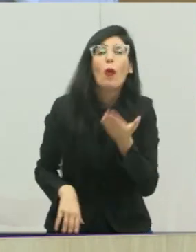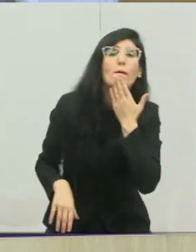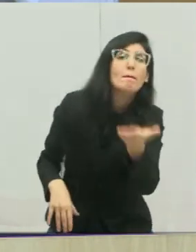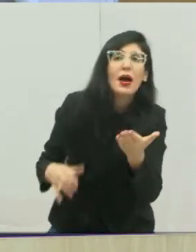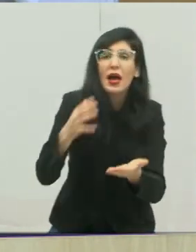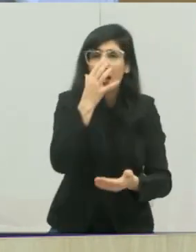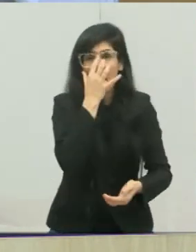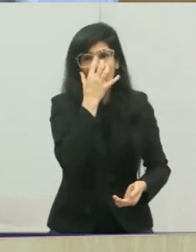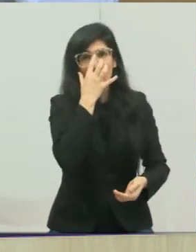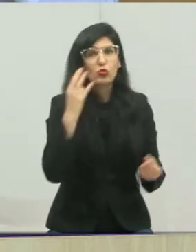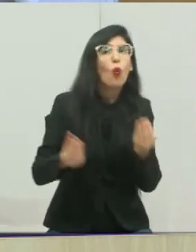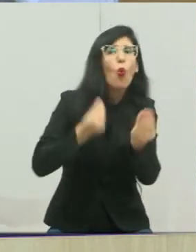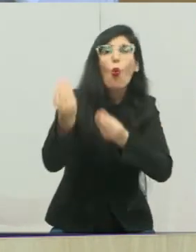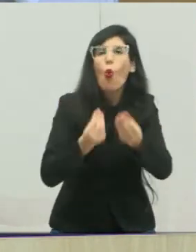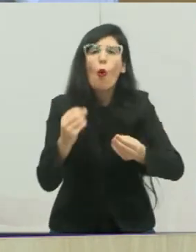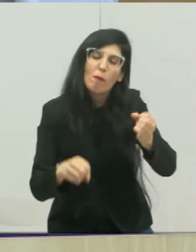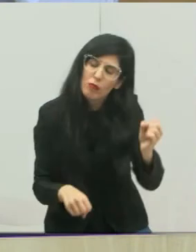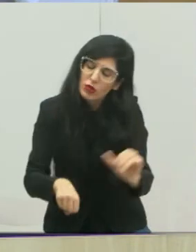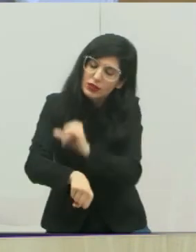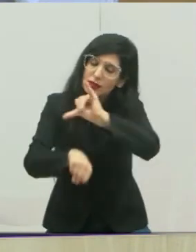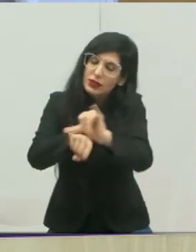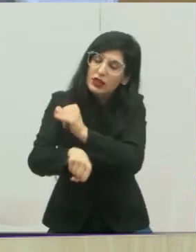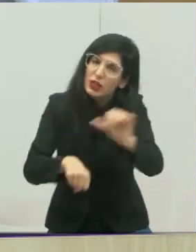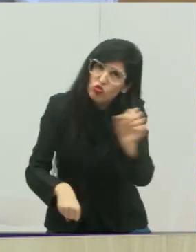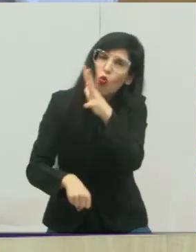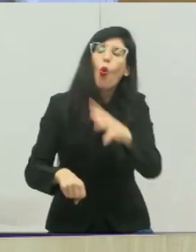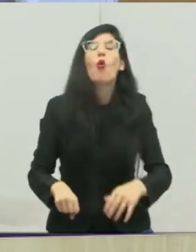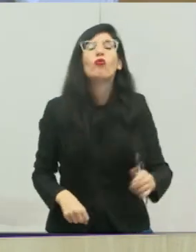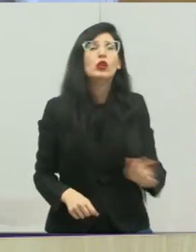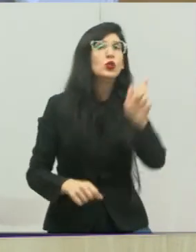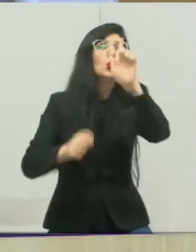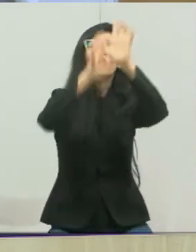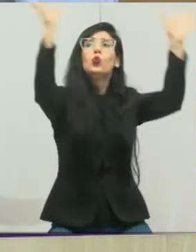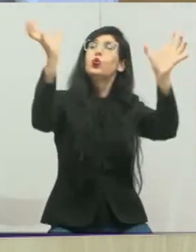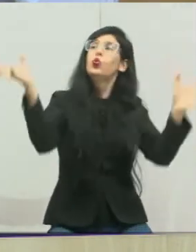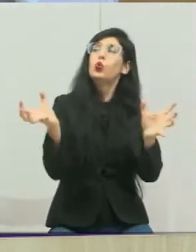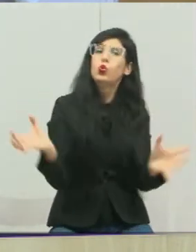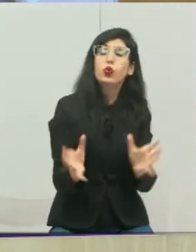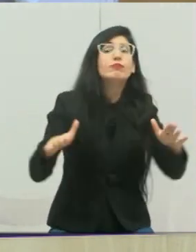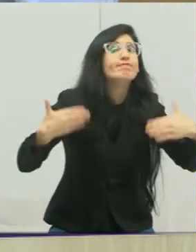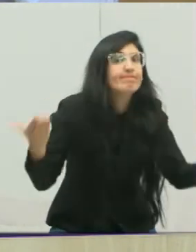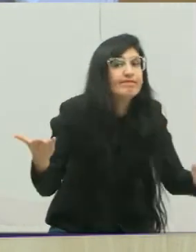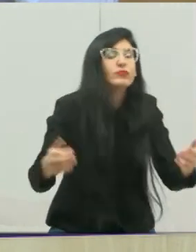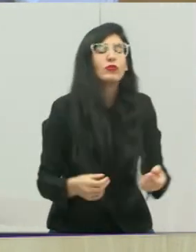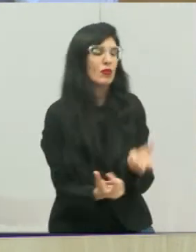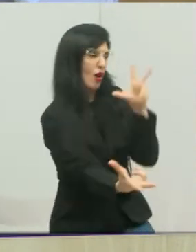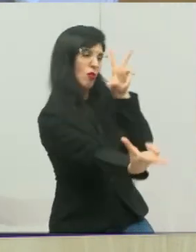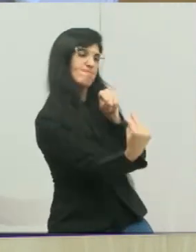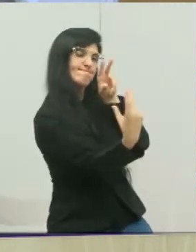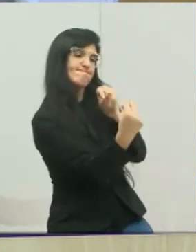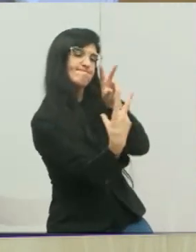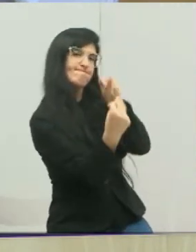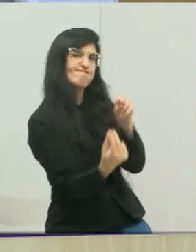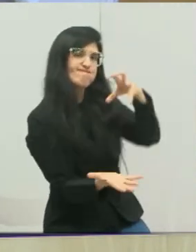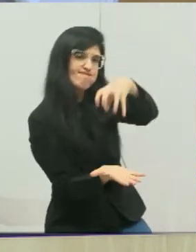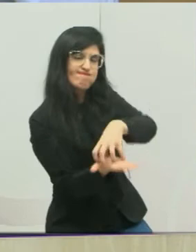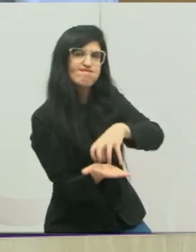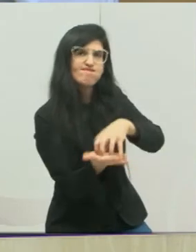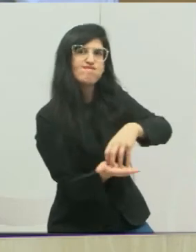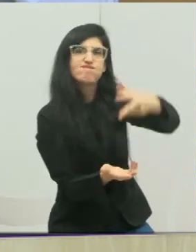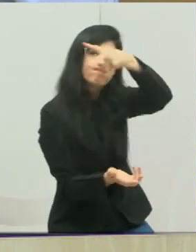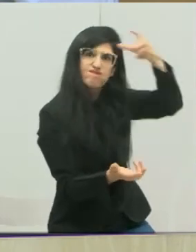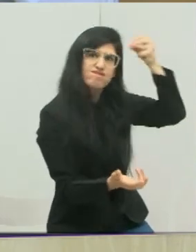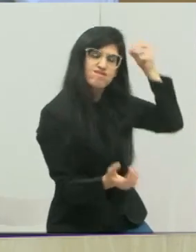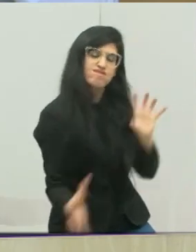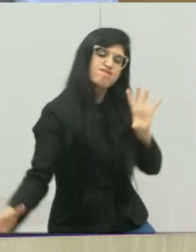supracitados, qual o novo plano de aplicação de fumacê? Quarto, é possível haver uma conversa com a Secretaria de Infraestrutura em ação